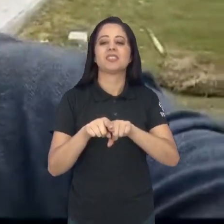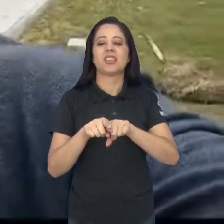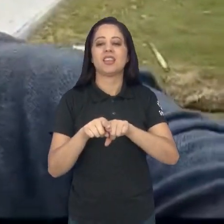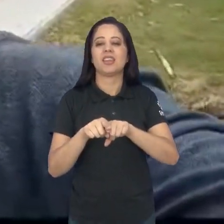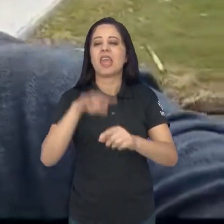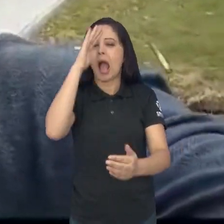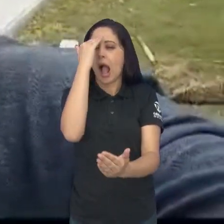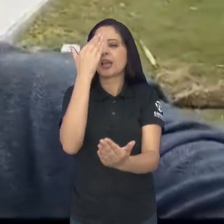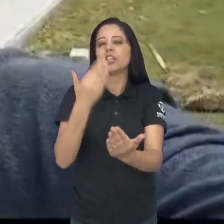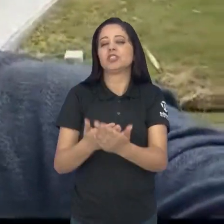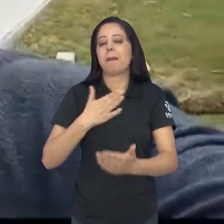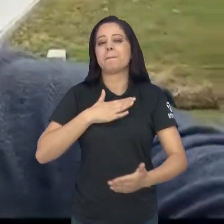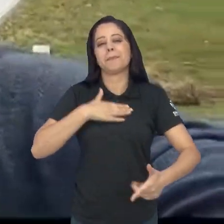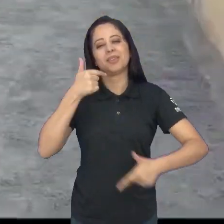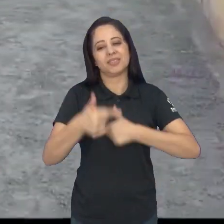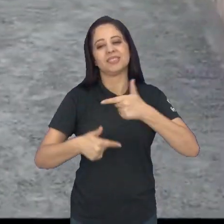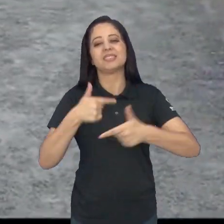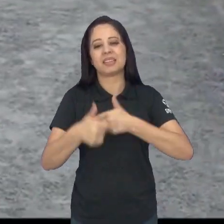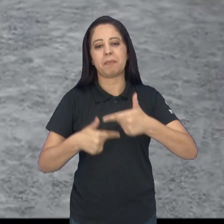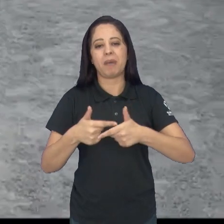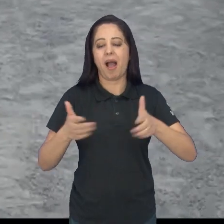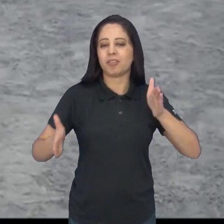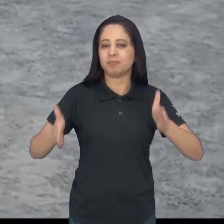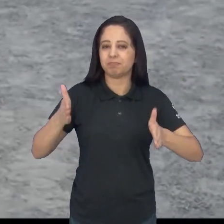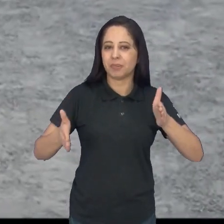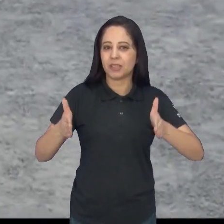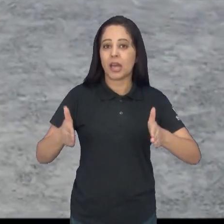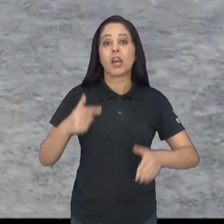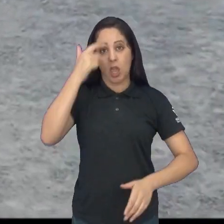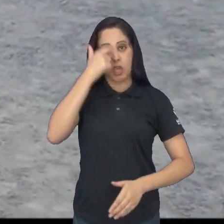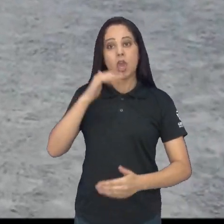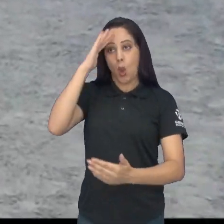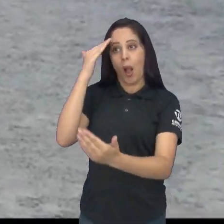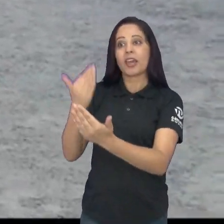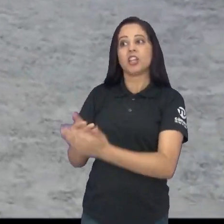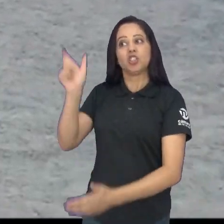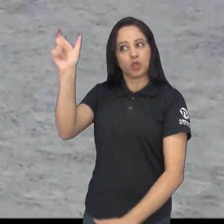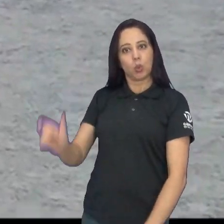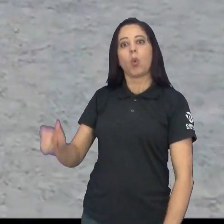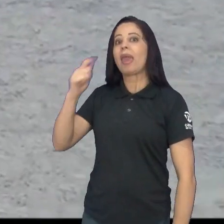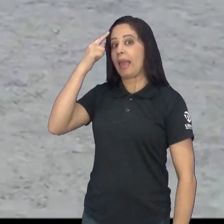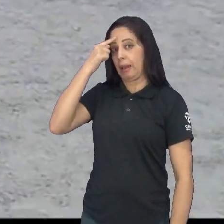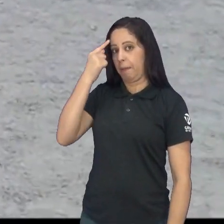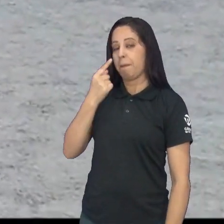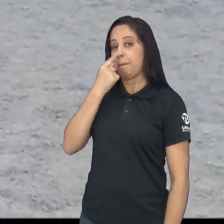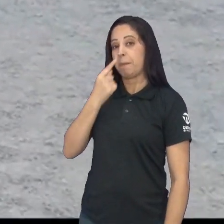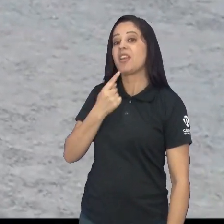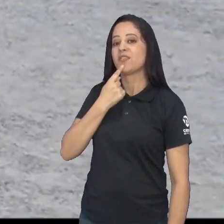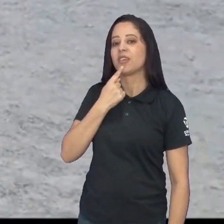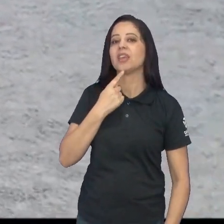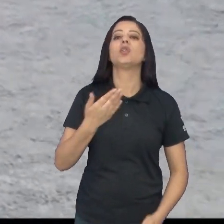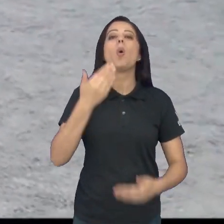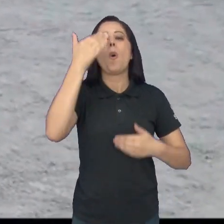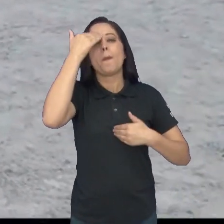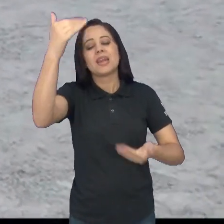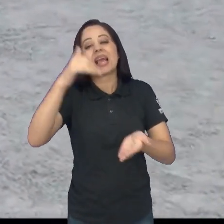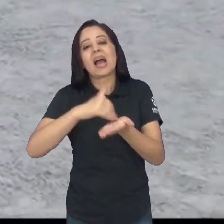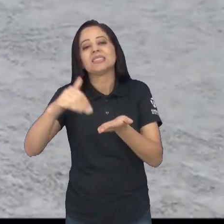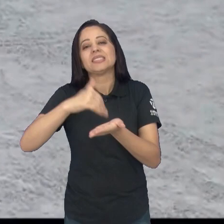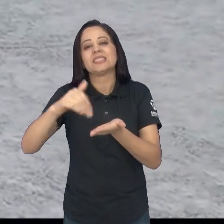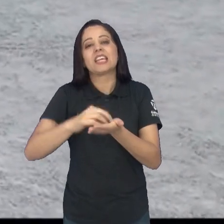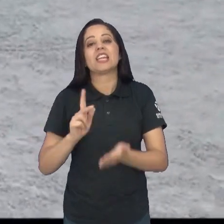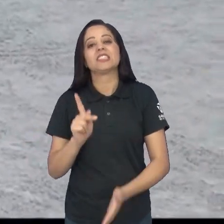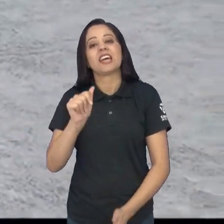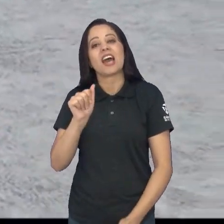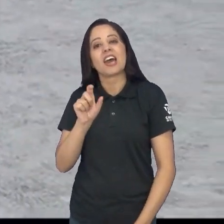nosso mandato. Como assim? Como eu também acredito no mandato do prefeito. Agradecer a secretária Kátia de Esportes,